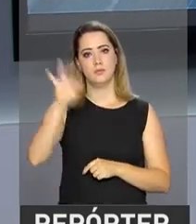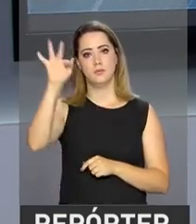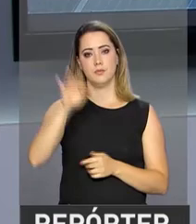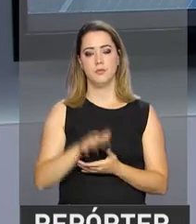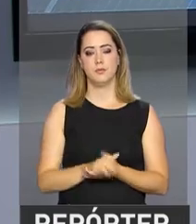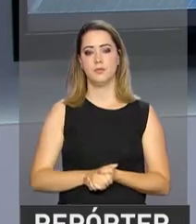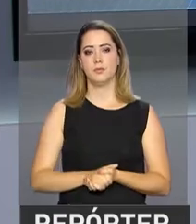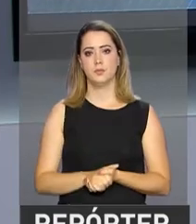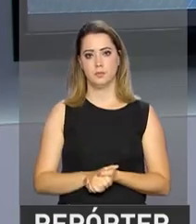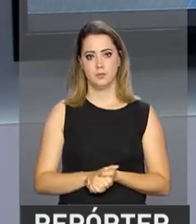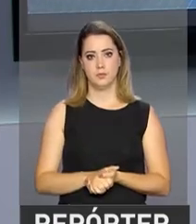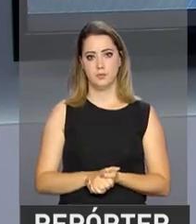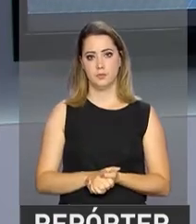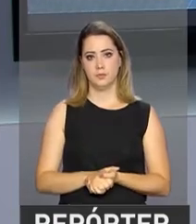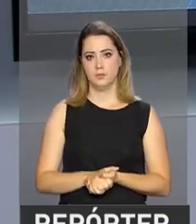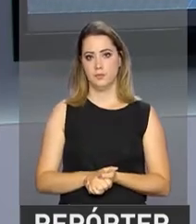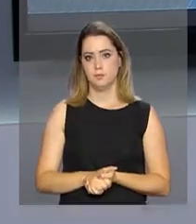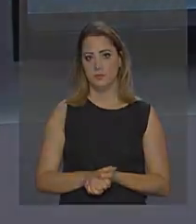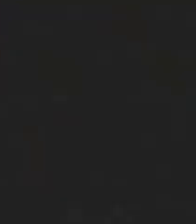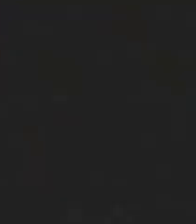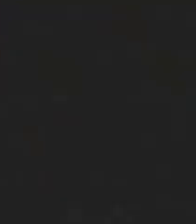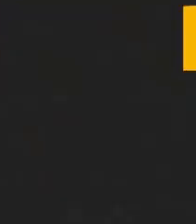a tv do governo federal